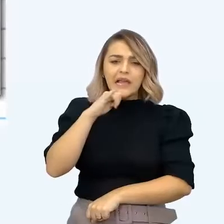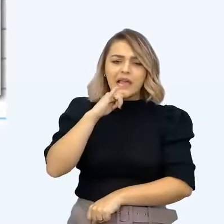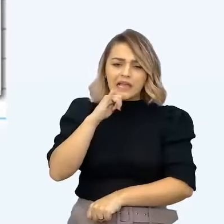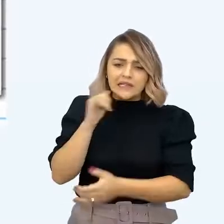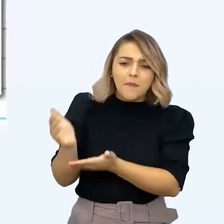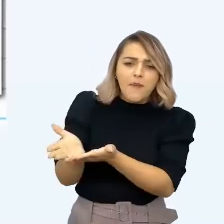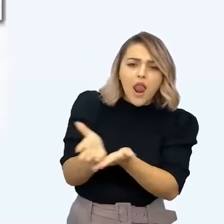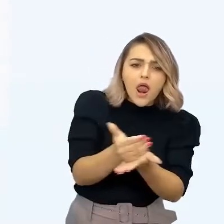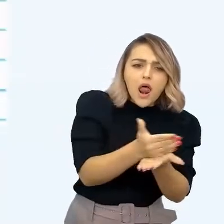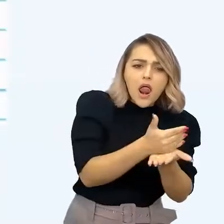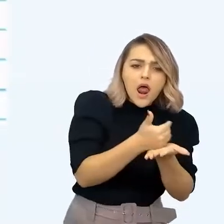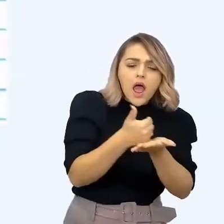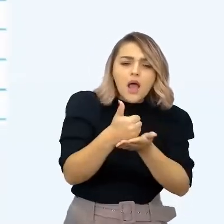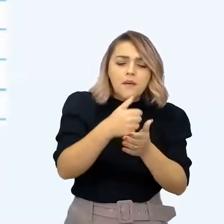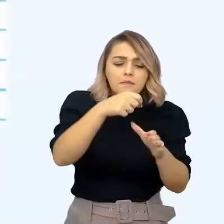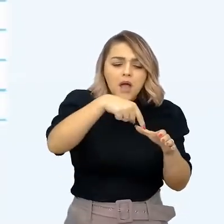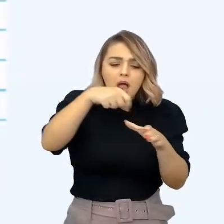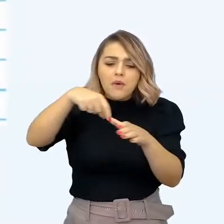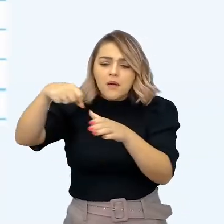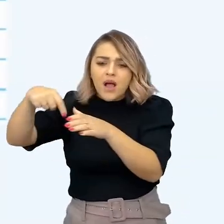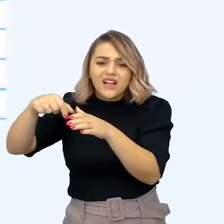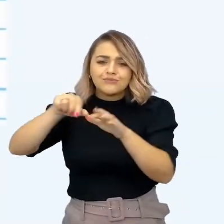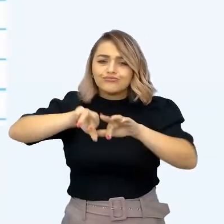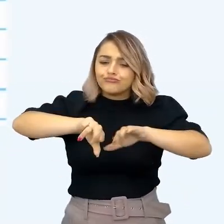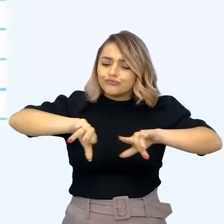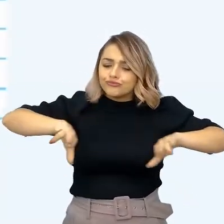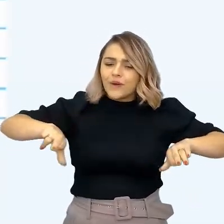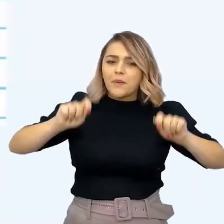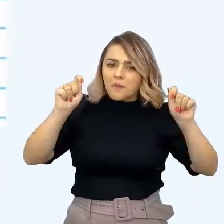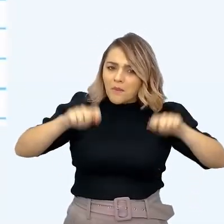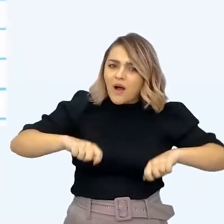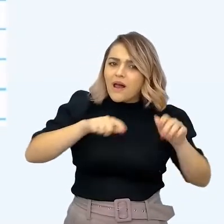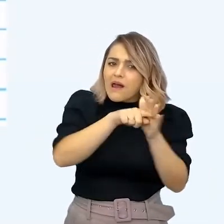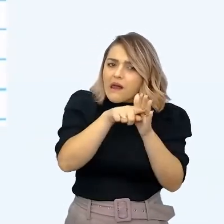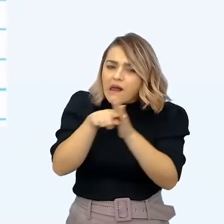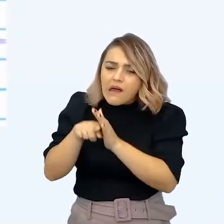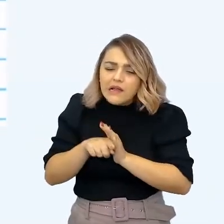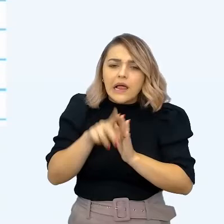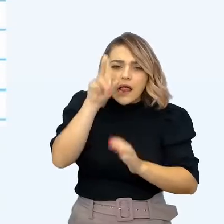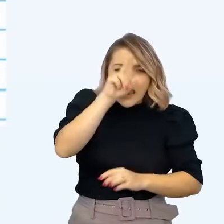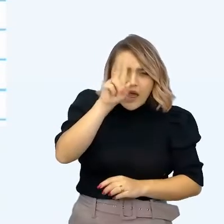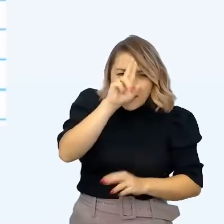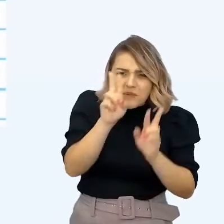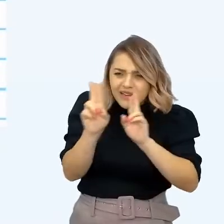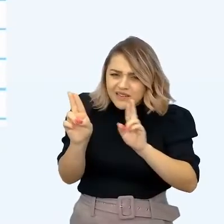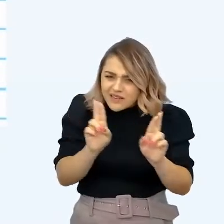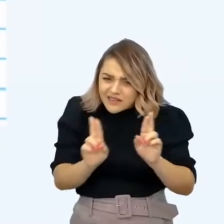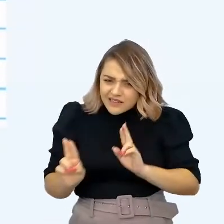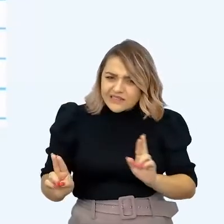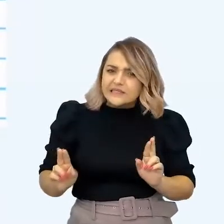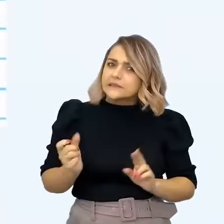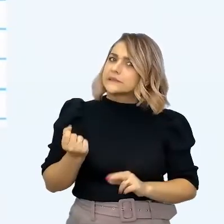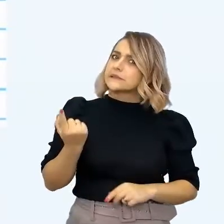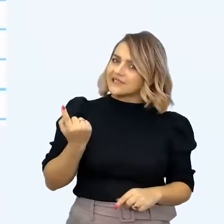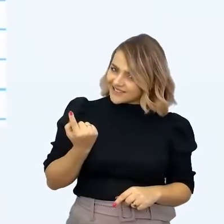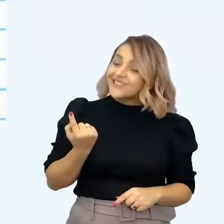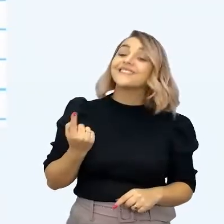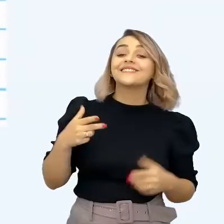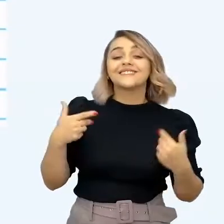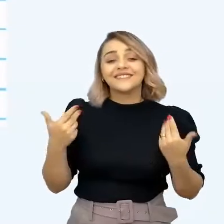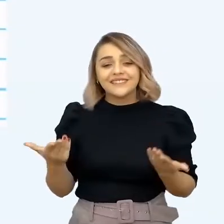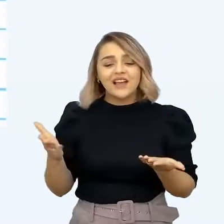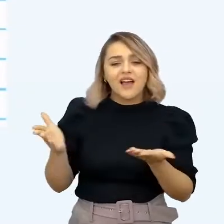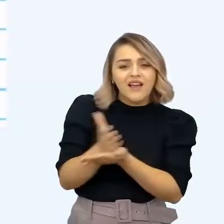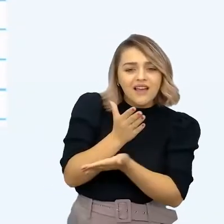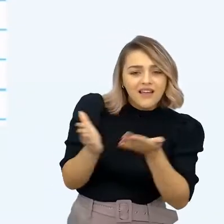amostras. E é nesta fase que entram em cena os atributos diagnósticos. Lembra aqueles nomes esquisitos do começo? Então, é na separação